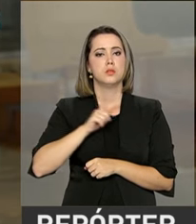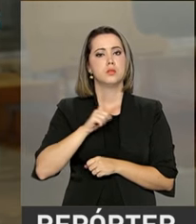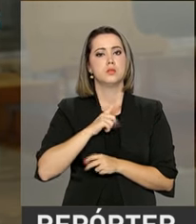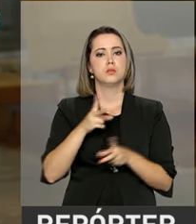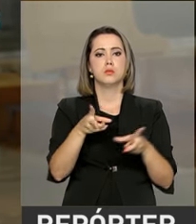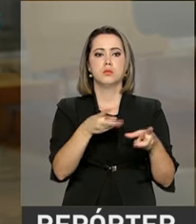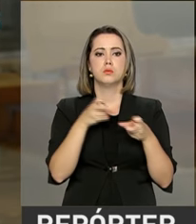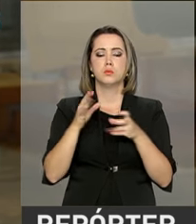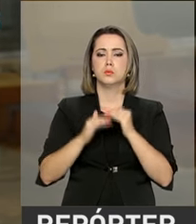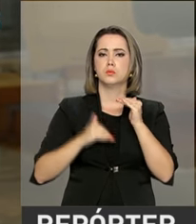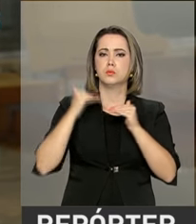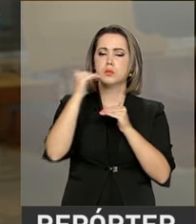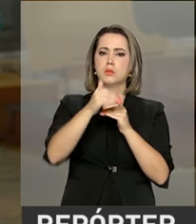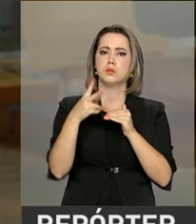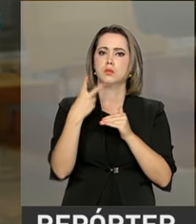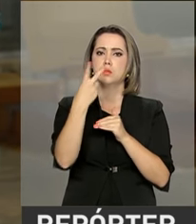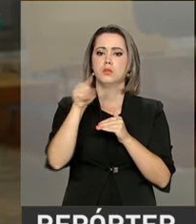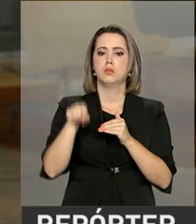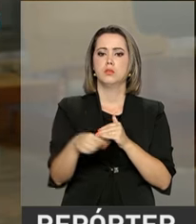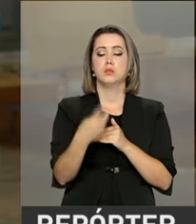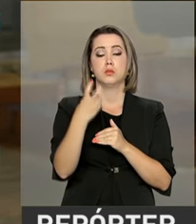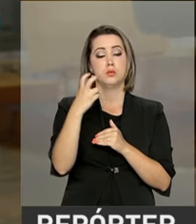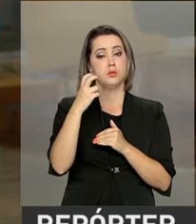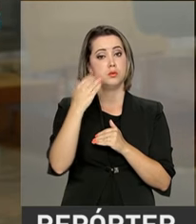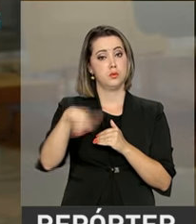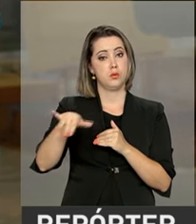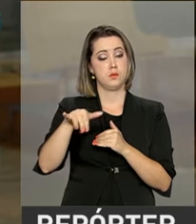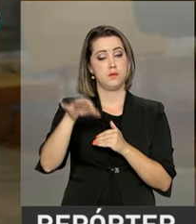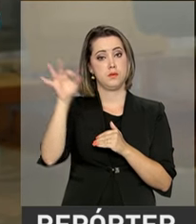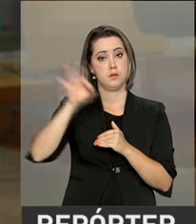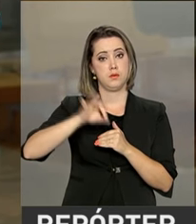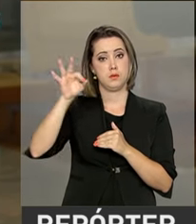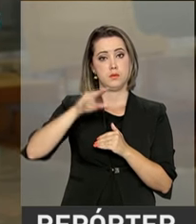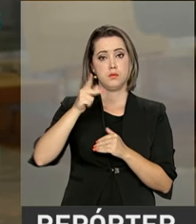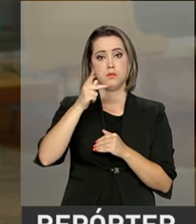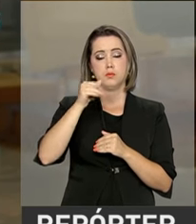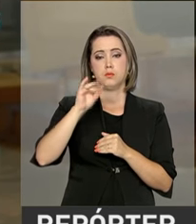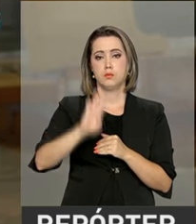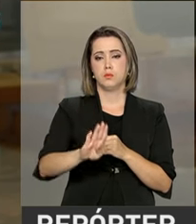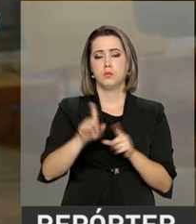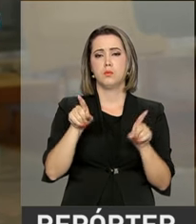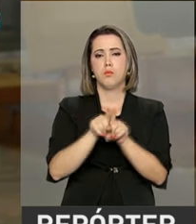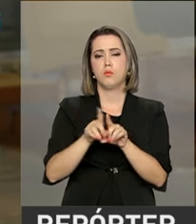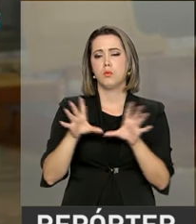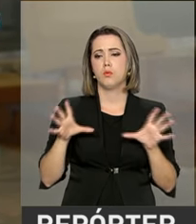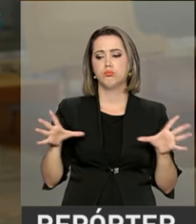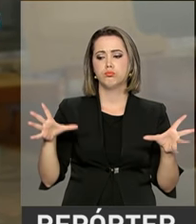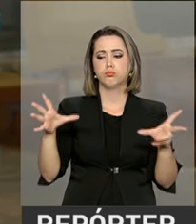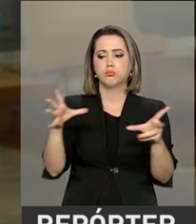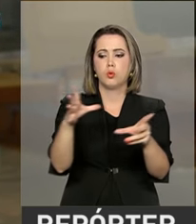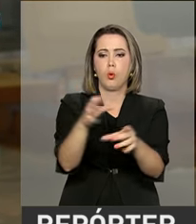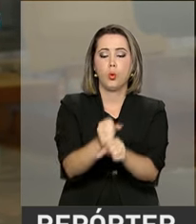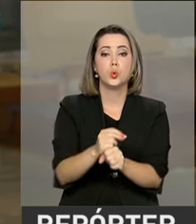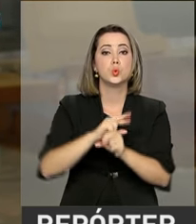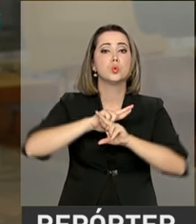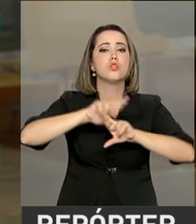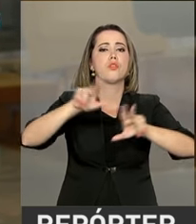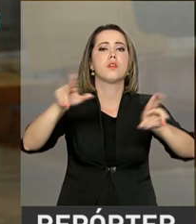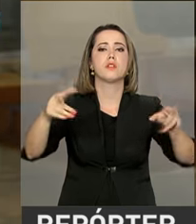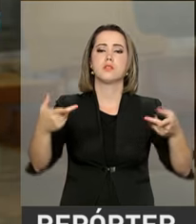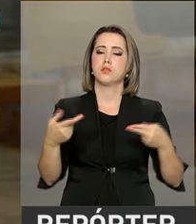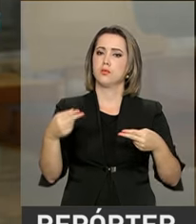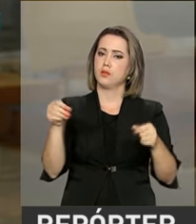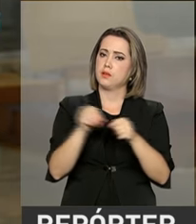de crescimento de 2,5% do PIB para 2018, que é o conjunto de bens, serviços e